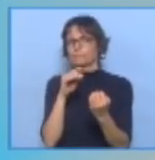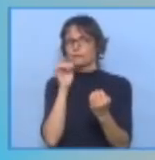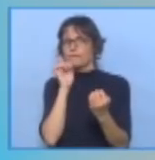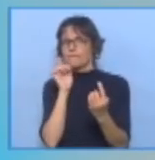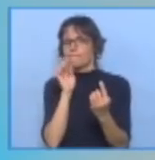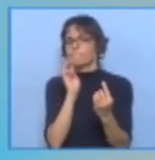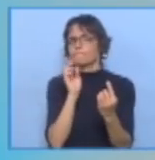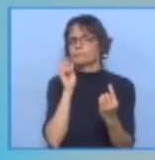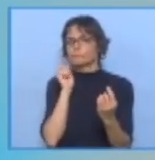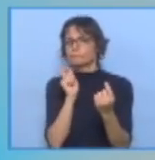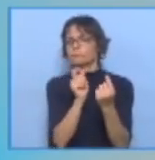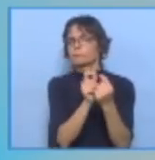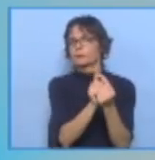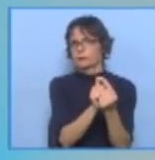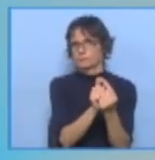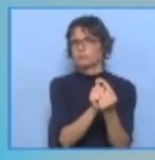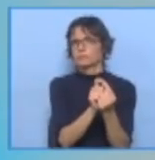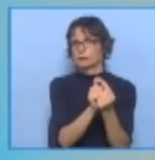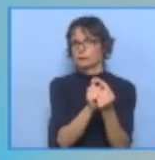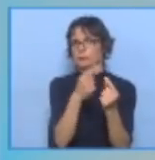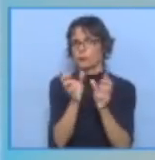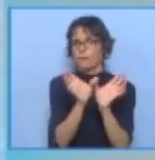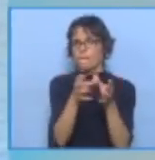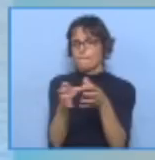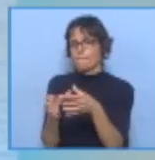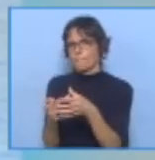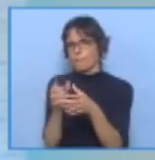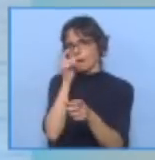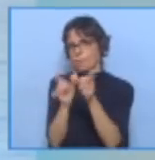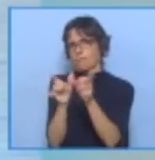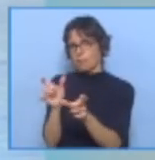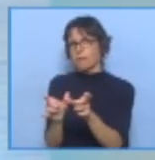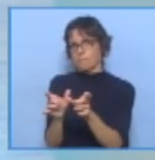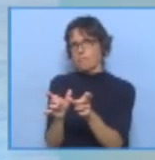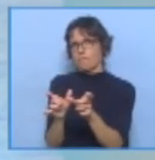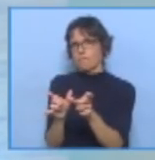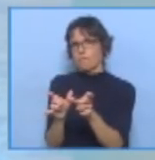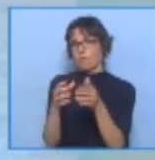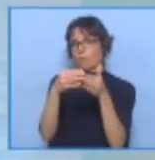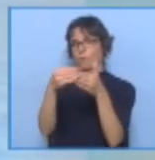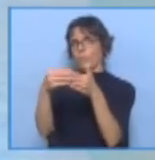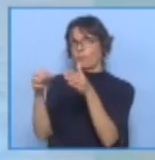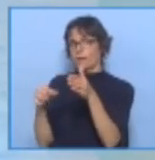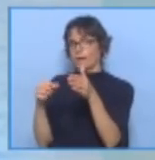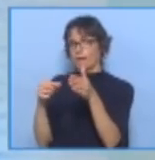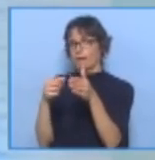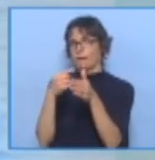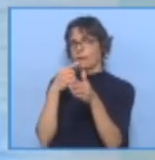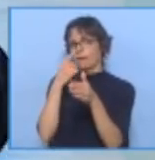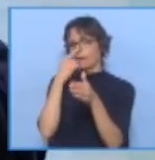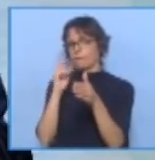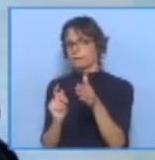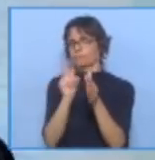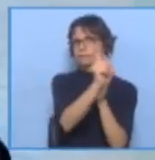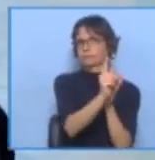E reparemos que algumas franjas, ou alguns expoentes dessas franjas, foram para lá. Foram